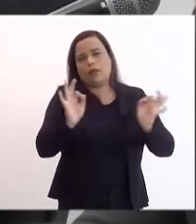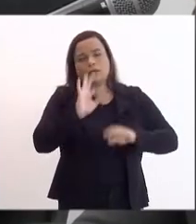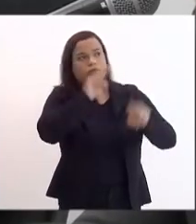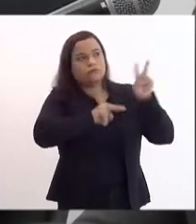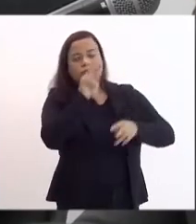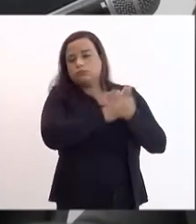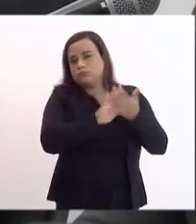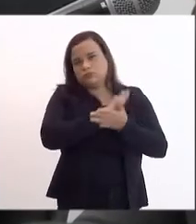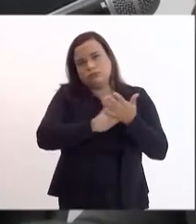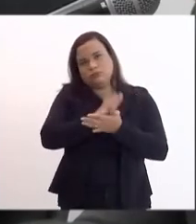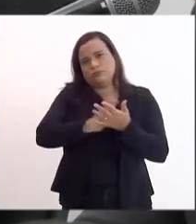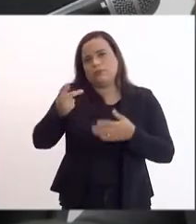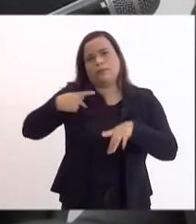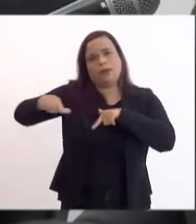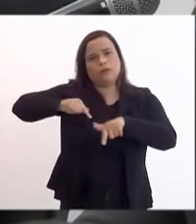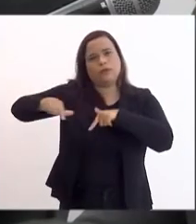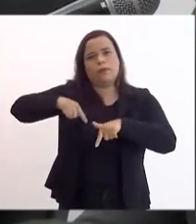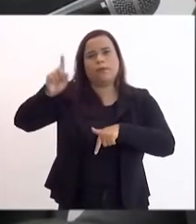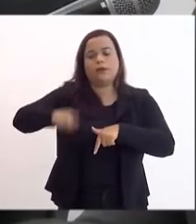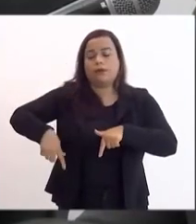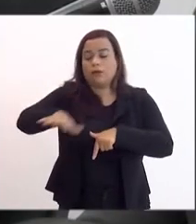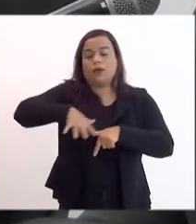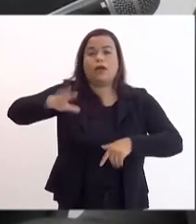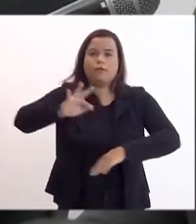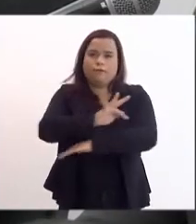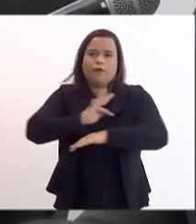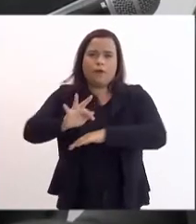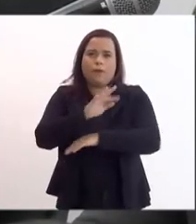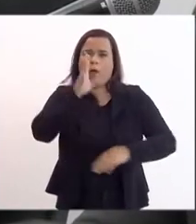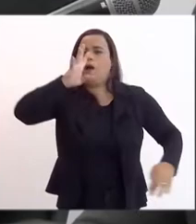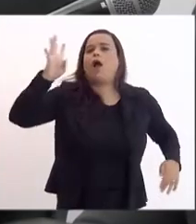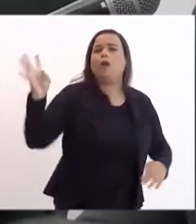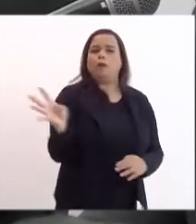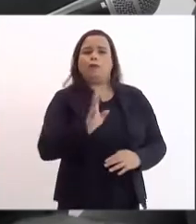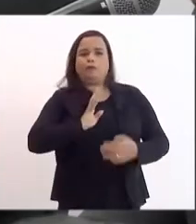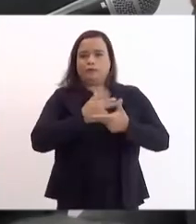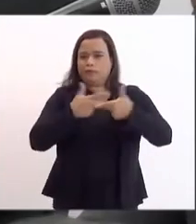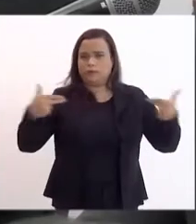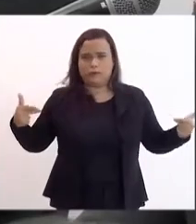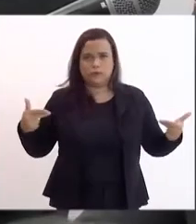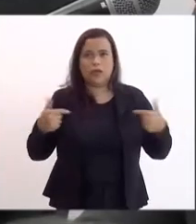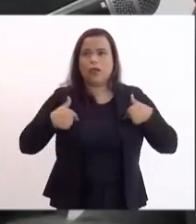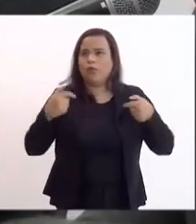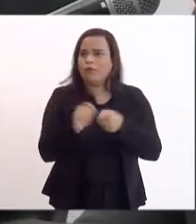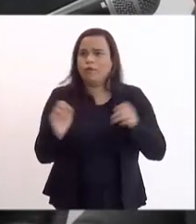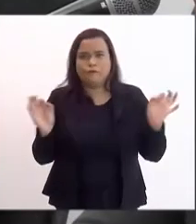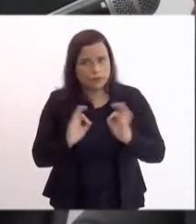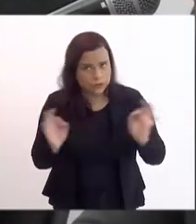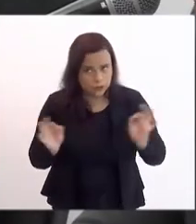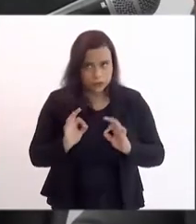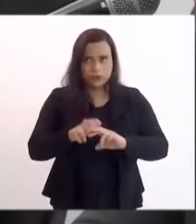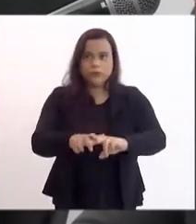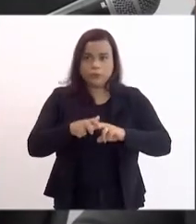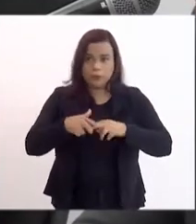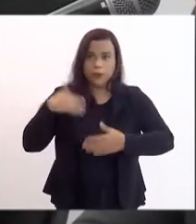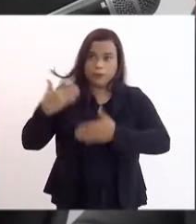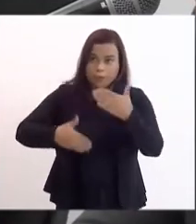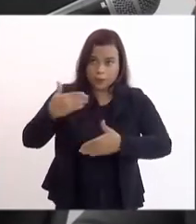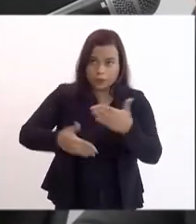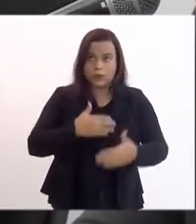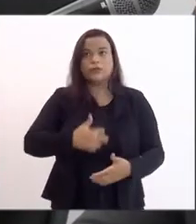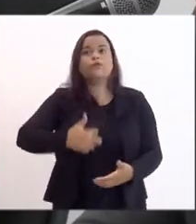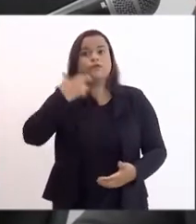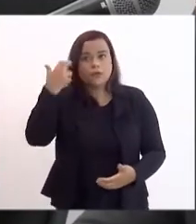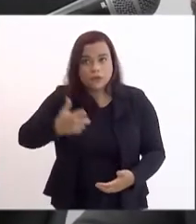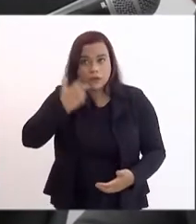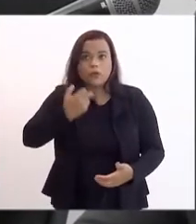Meu trabalho foi na formalidade. Me acusaram de algo que eu não fiz por conta de um outro processo vexatório,